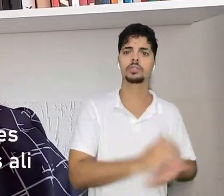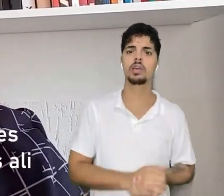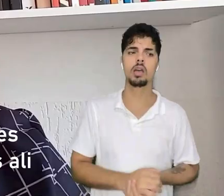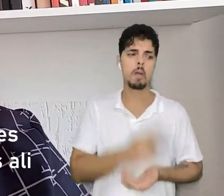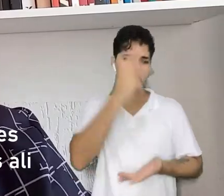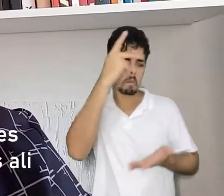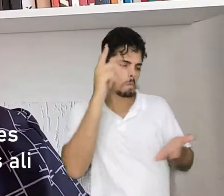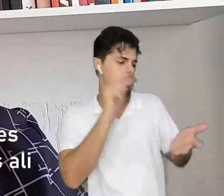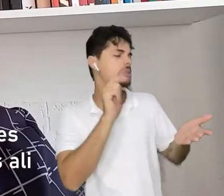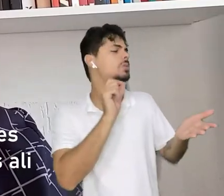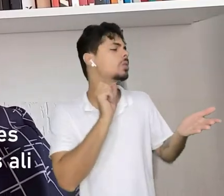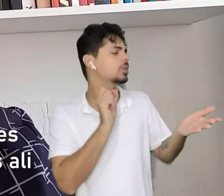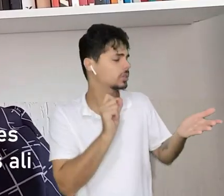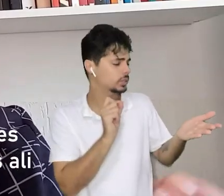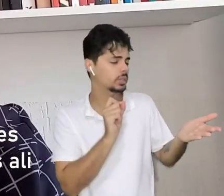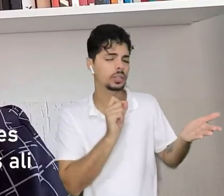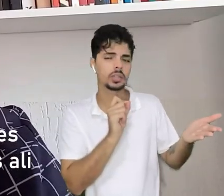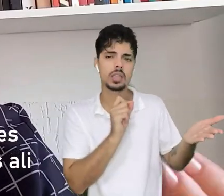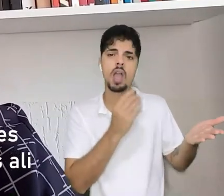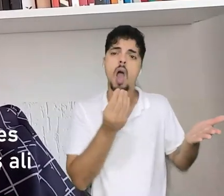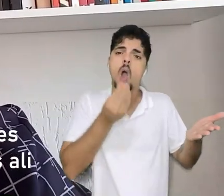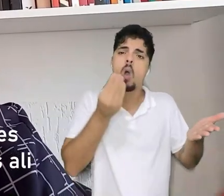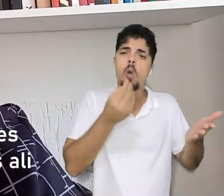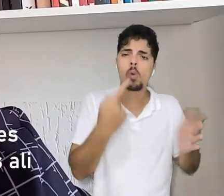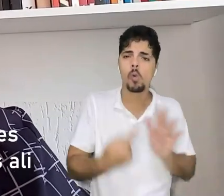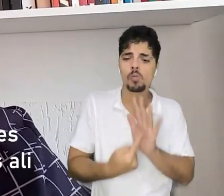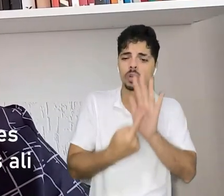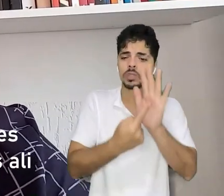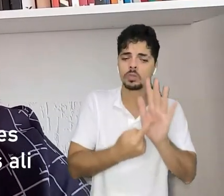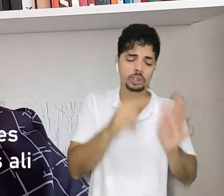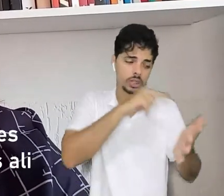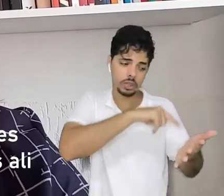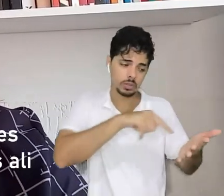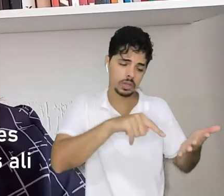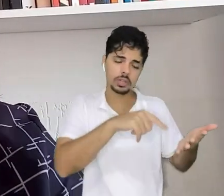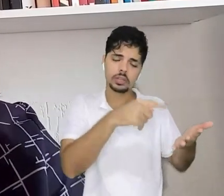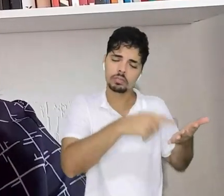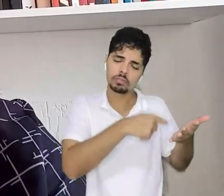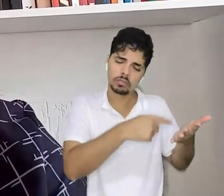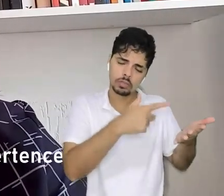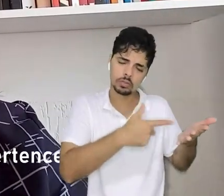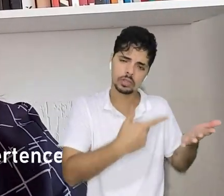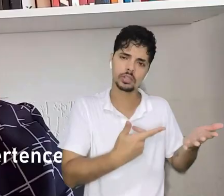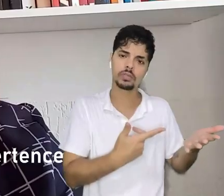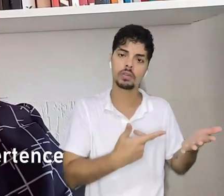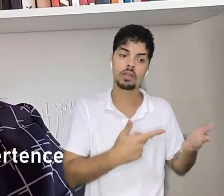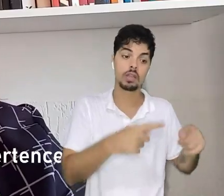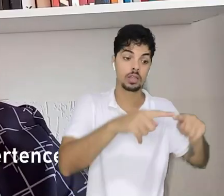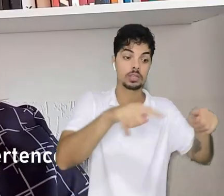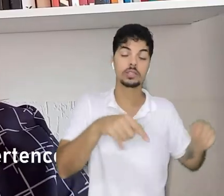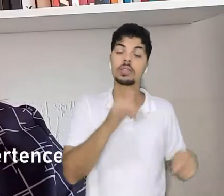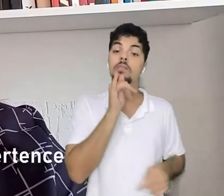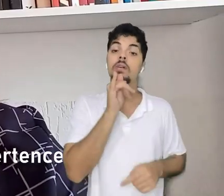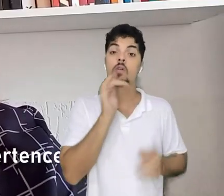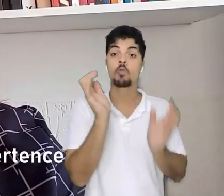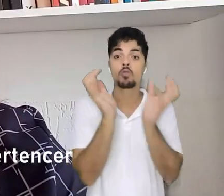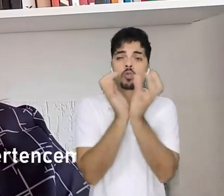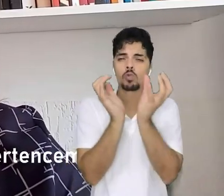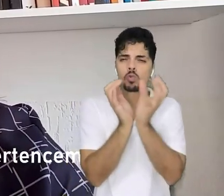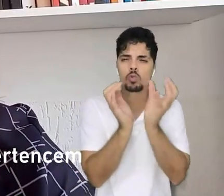Quem são eles como eles estão sendo evidenciados ali quais grupos